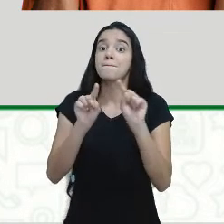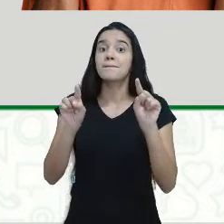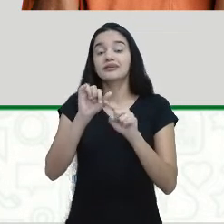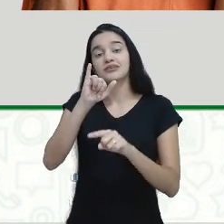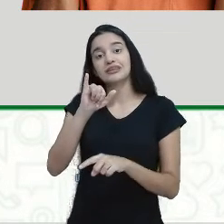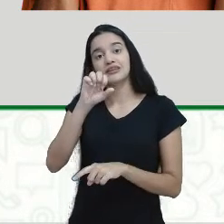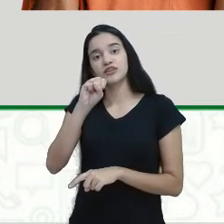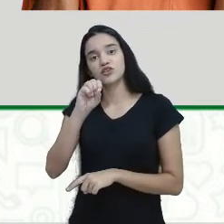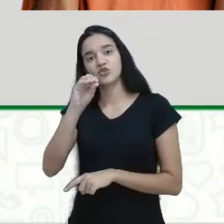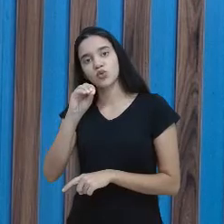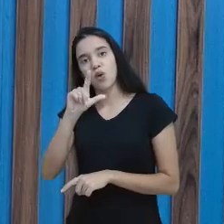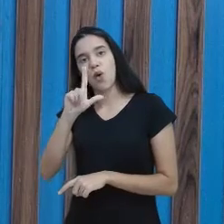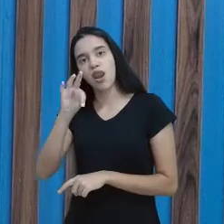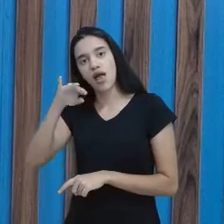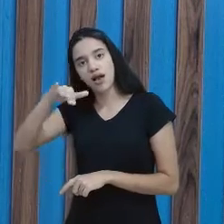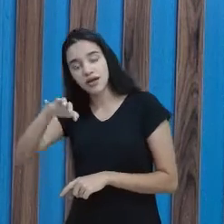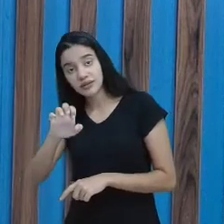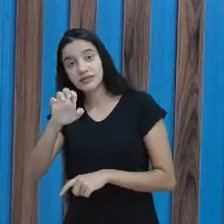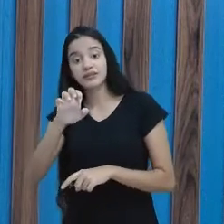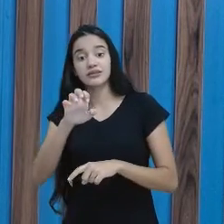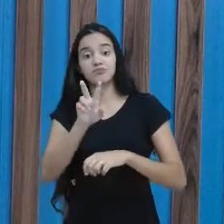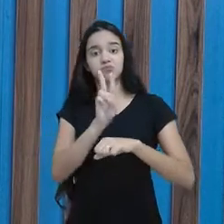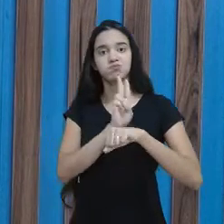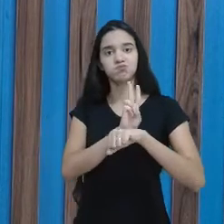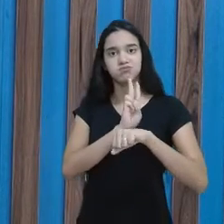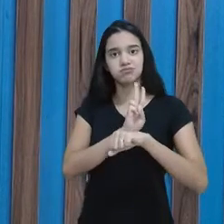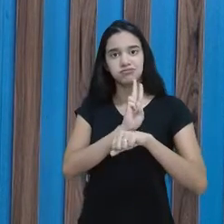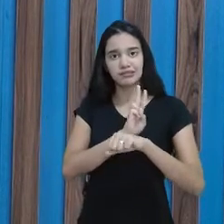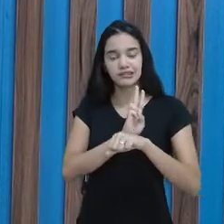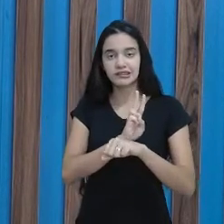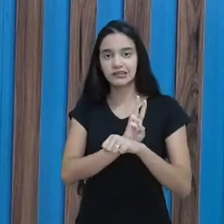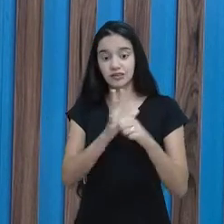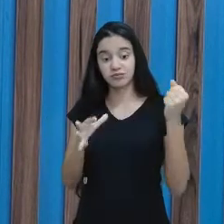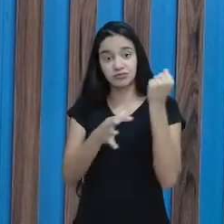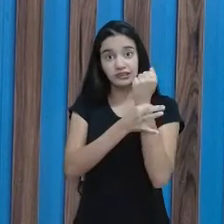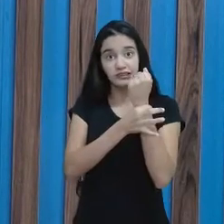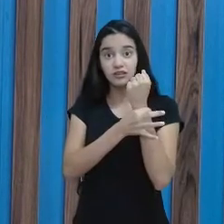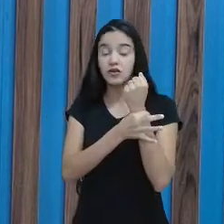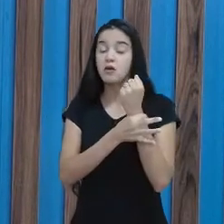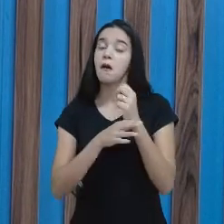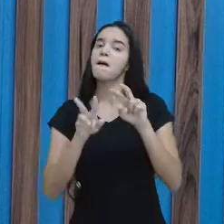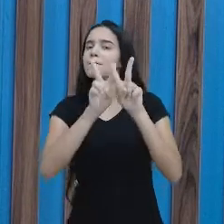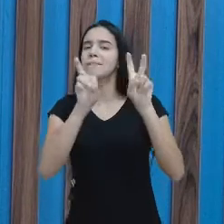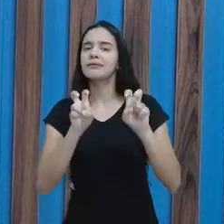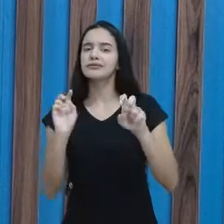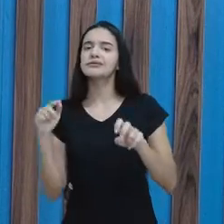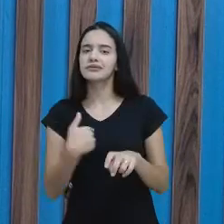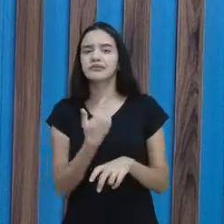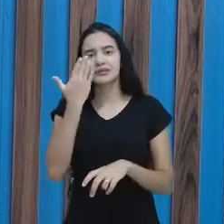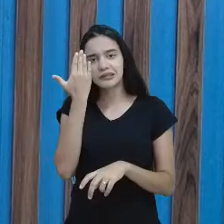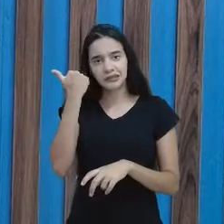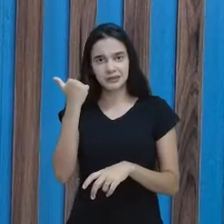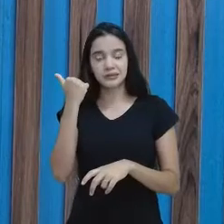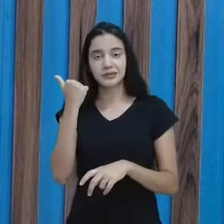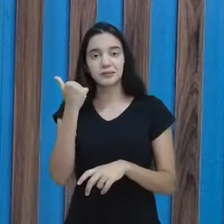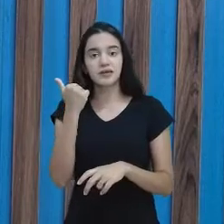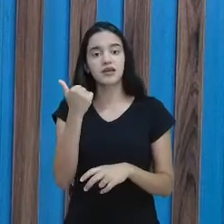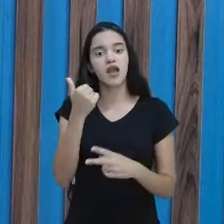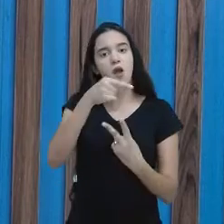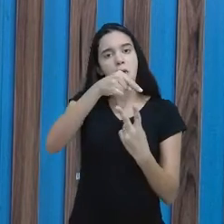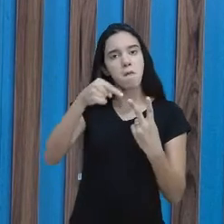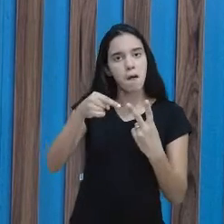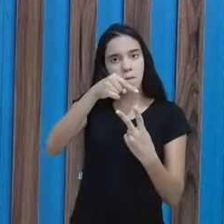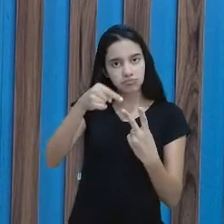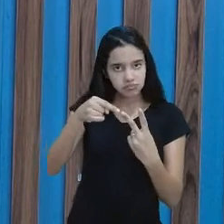não conduz. Então, pelo tema aí que eu dei a vocês, já dá para a gente saber o que é condutor e o